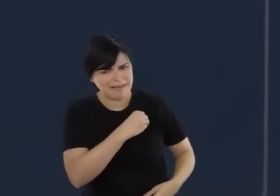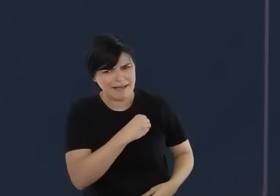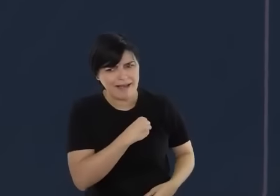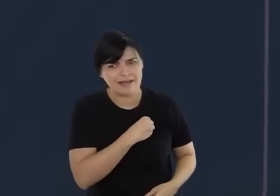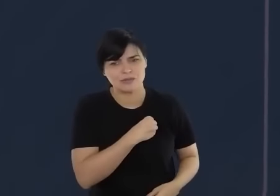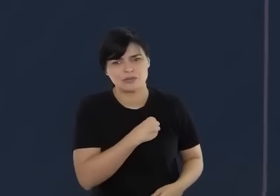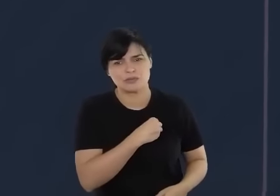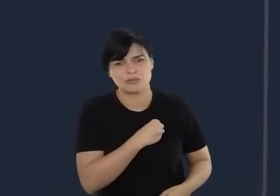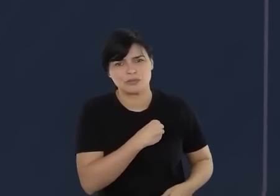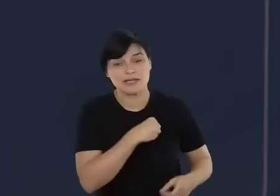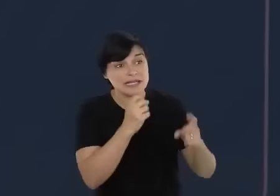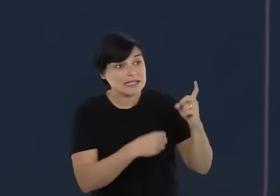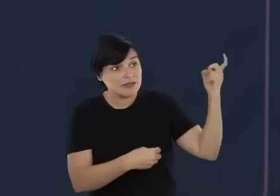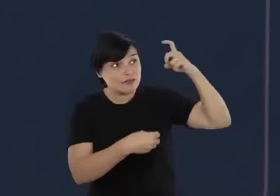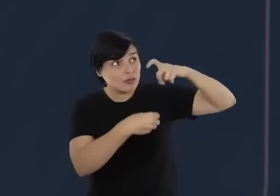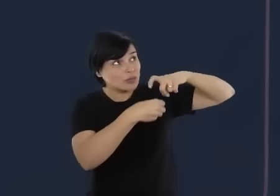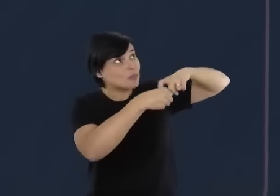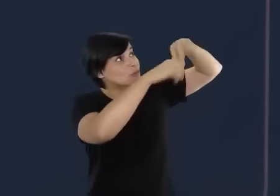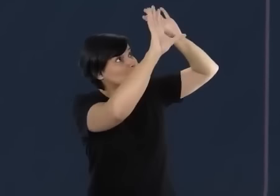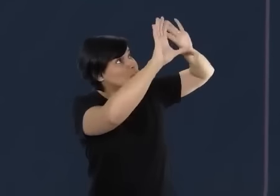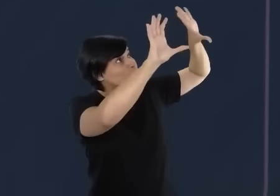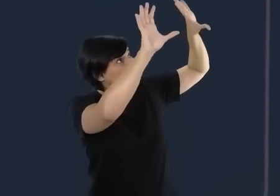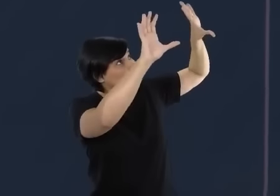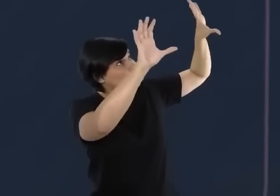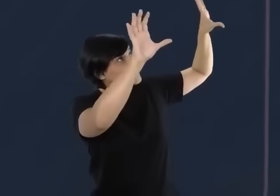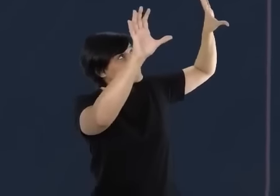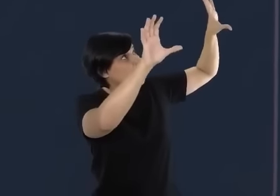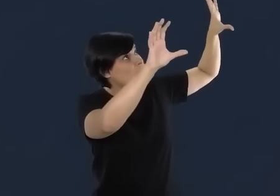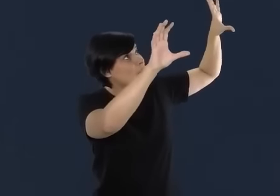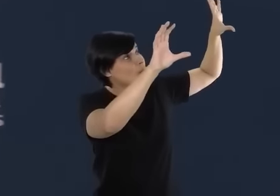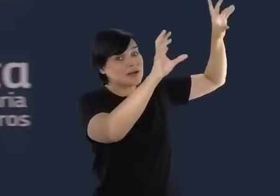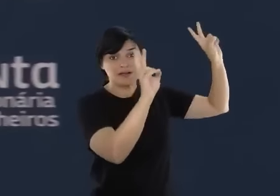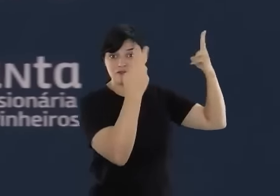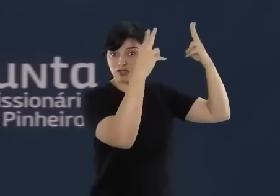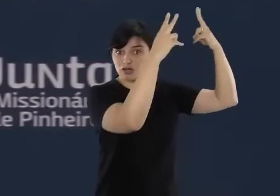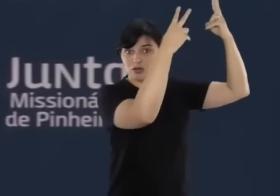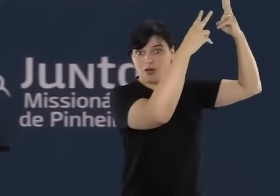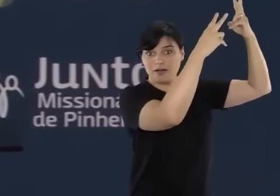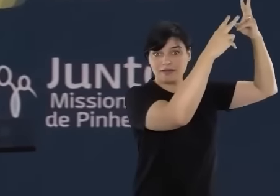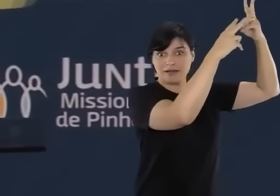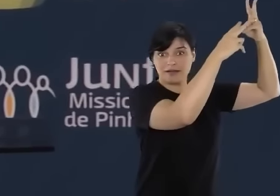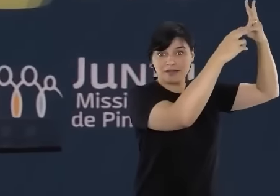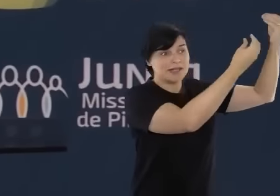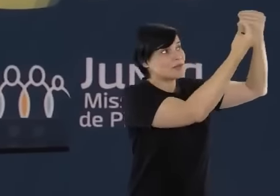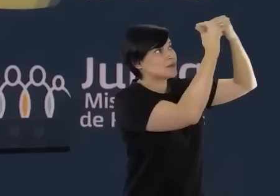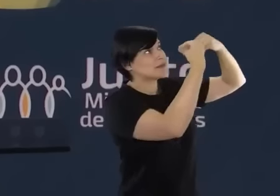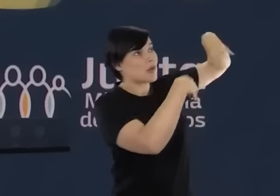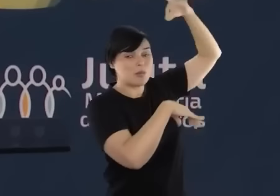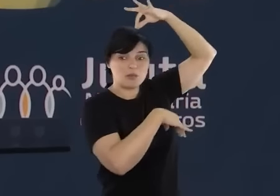voltar aos céus em Triunfo e de derramar o Espírito Santo e de prometer que ele vai voltar para buscar a sua